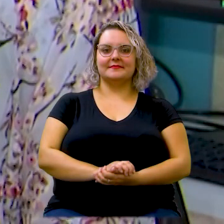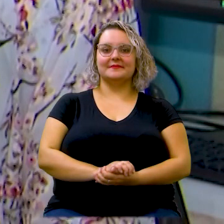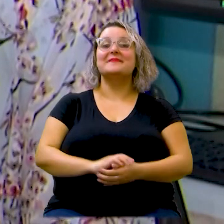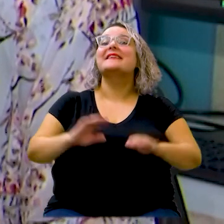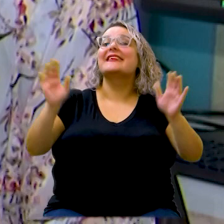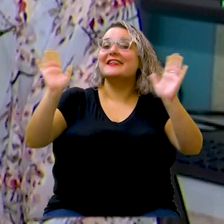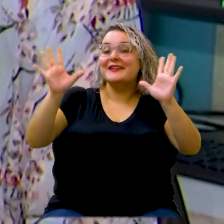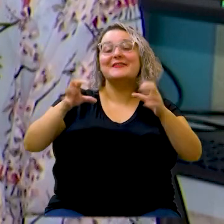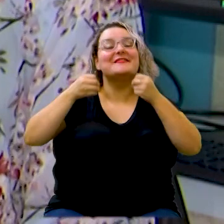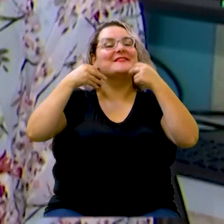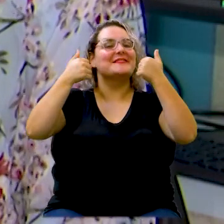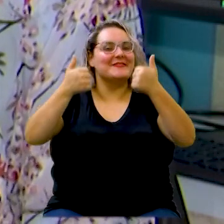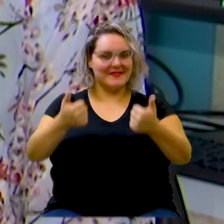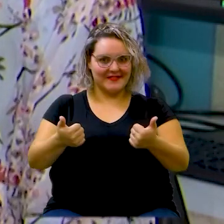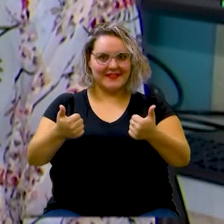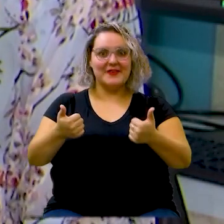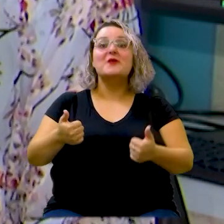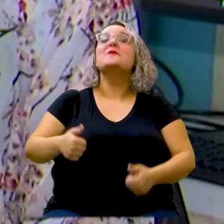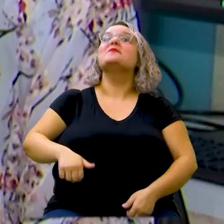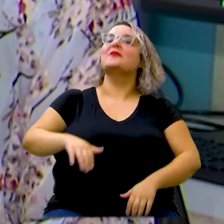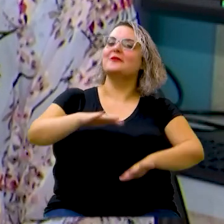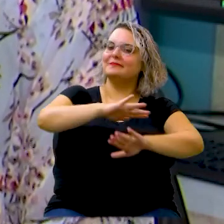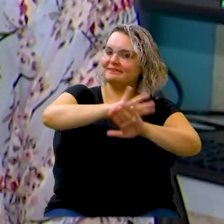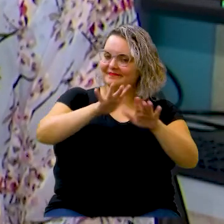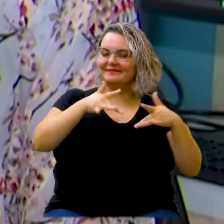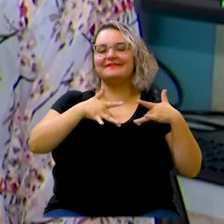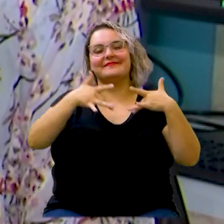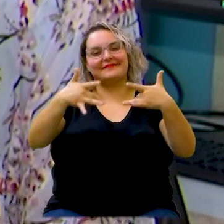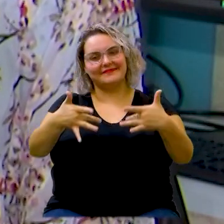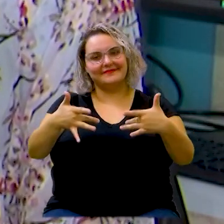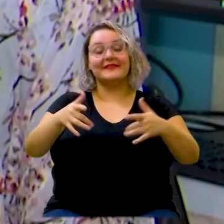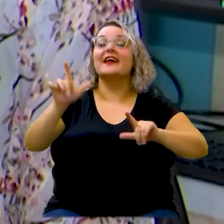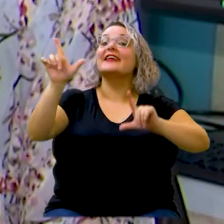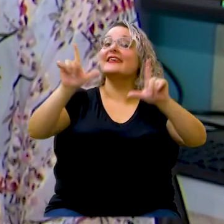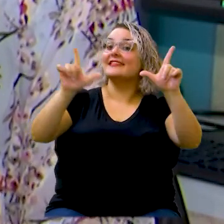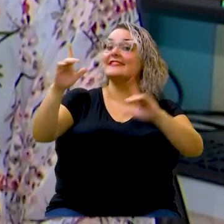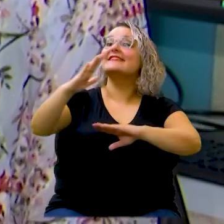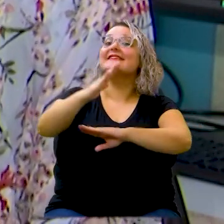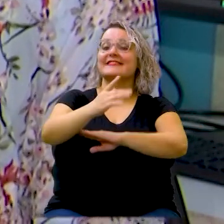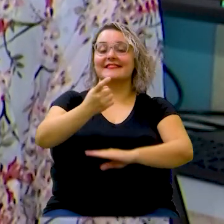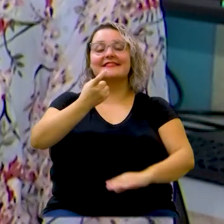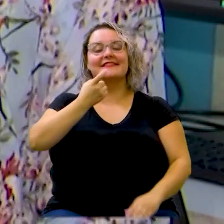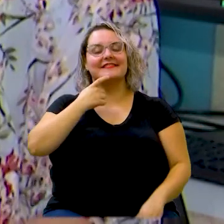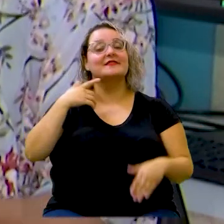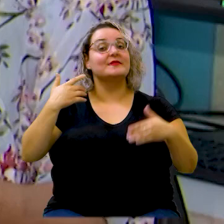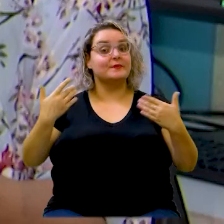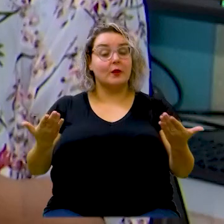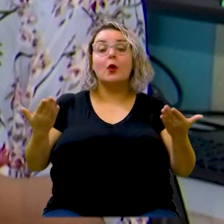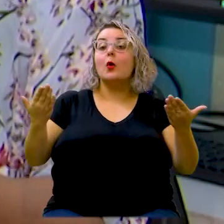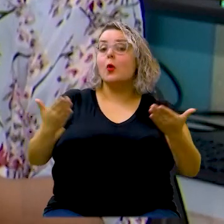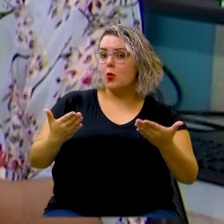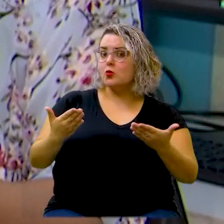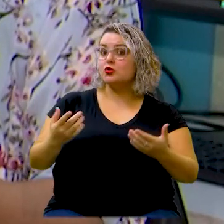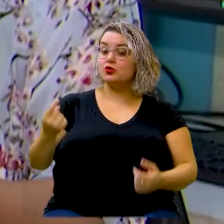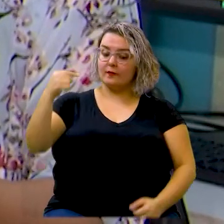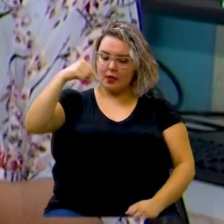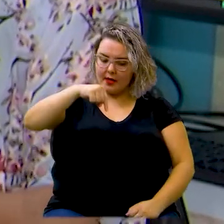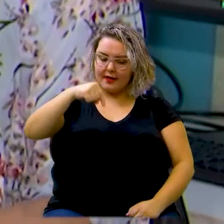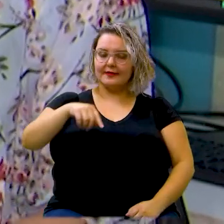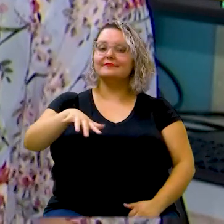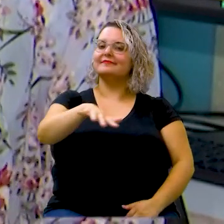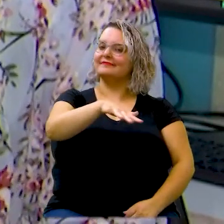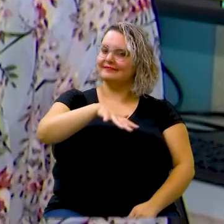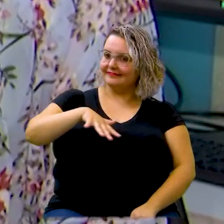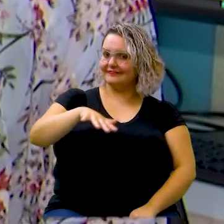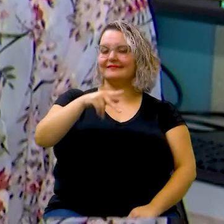Oi gente, tudo bom? Mais um Mãos Solidárias no ar aqui na tela da TV Câmara Campinas. Hoje a gente veio para a região do